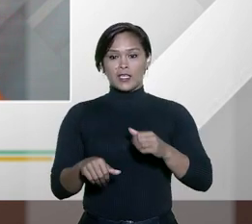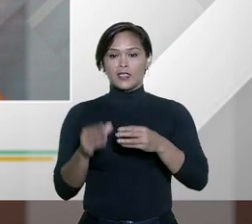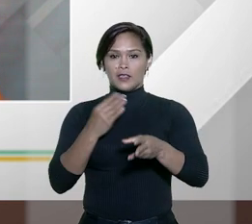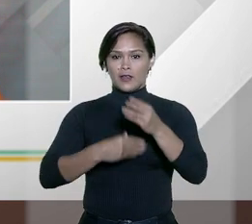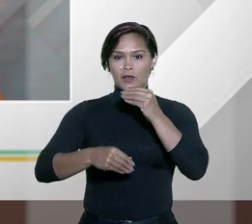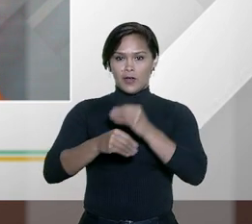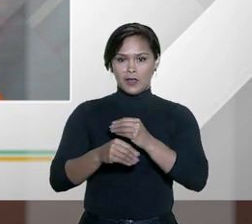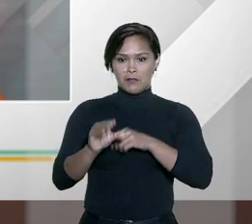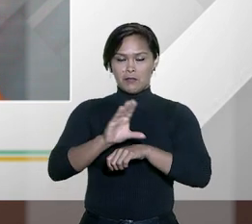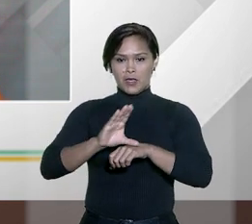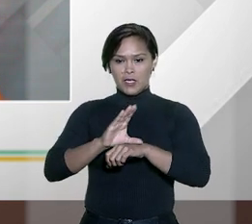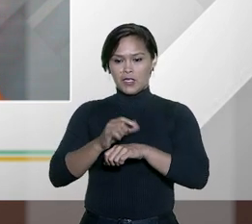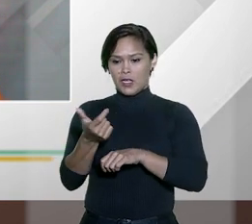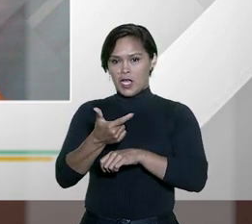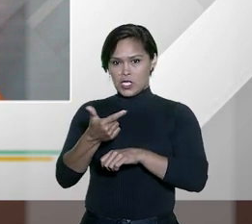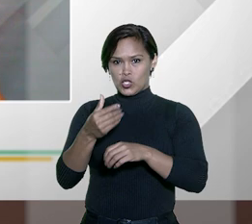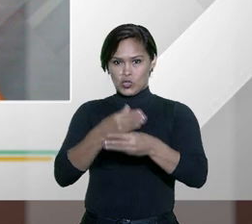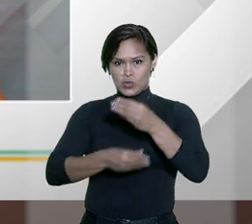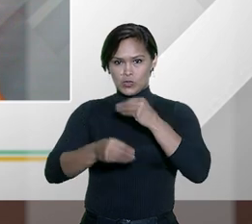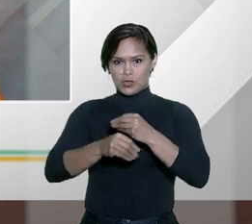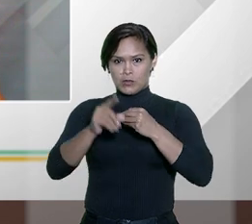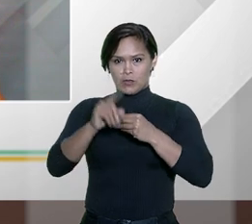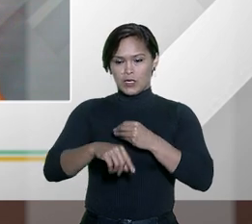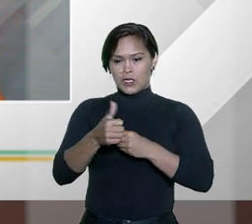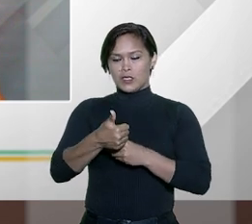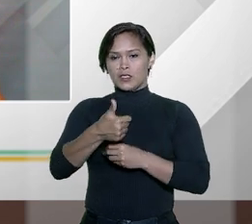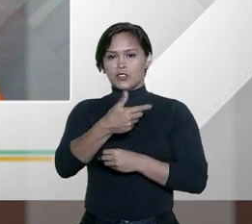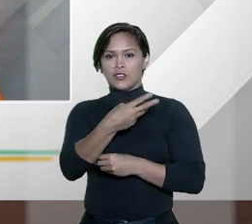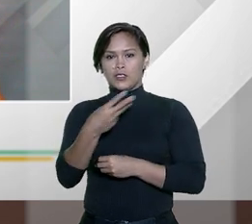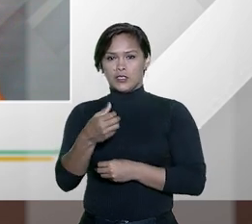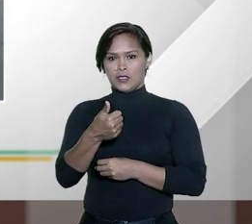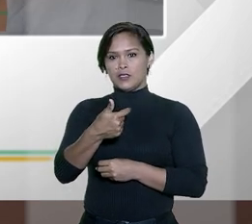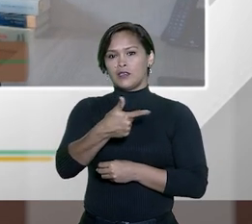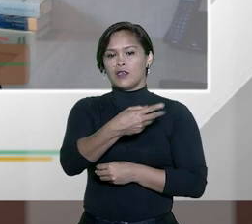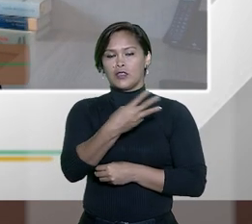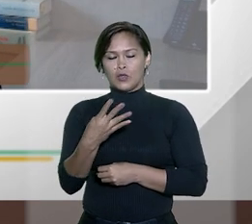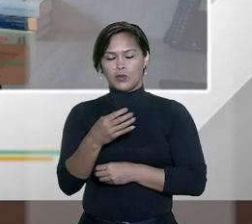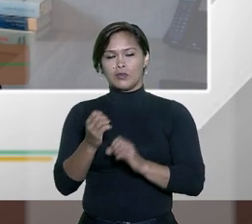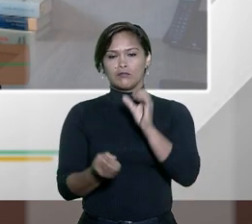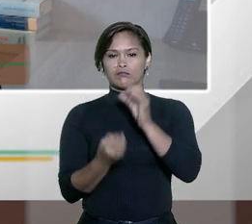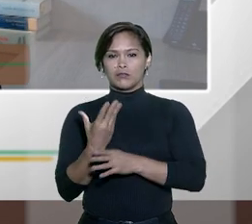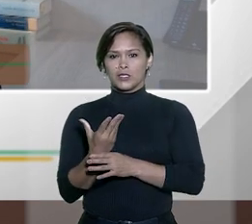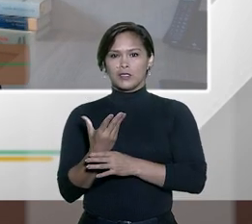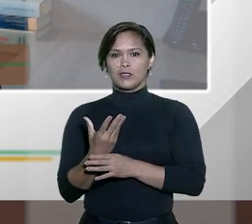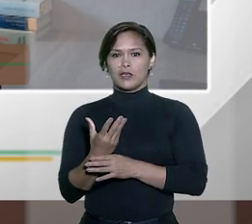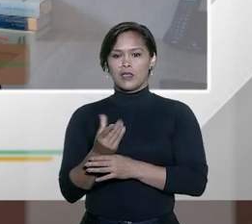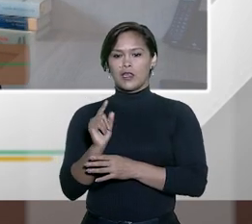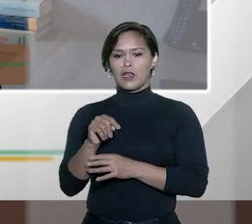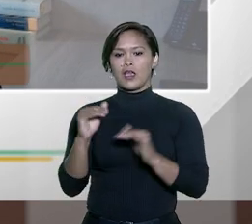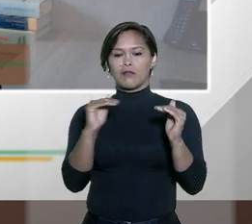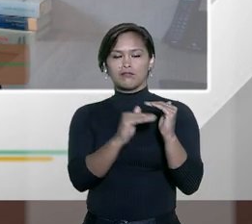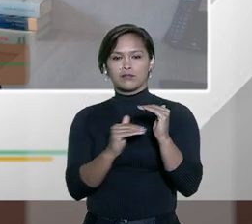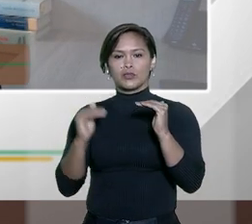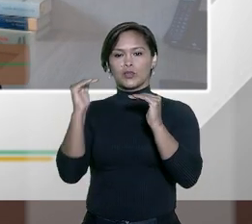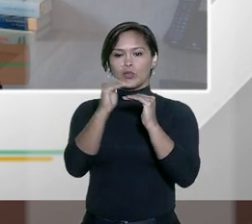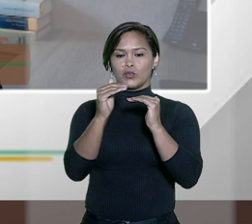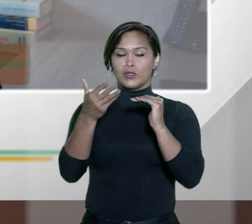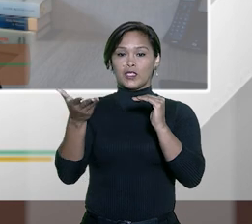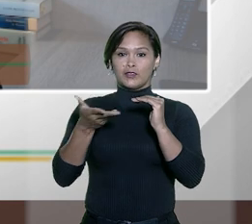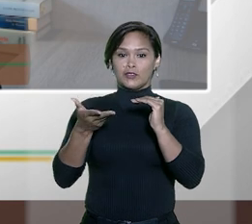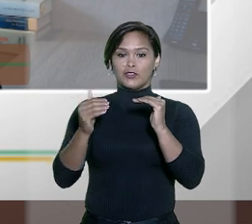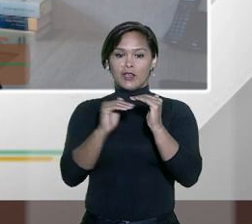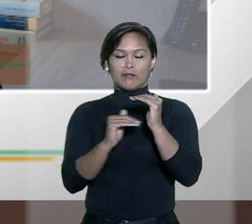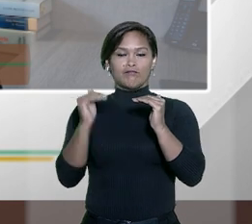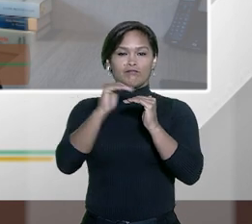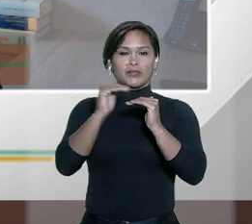emenda constitucional, né, as duas emendas constitucionais, a 113 e 114, elas criaram um subteto no teto de